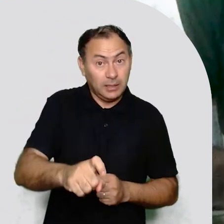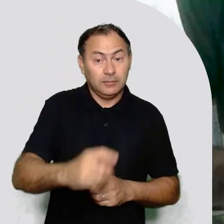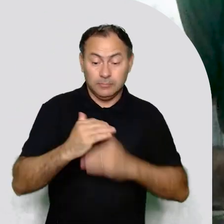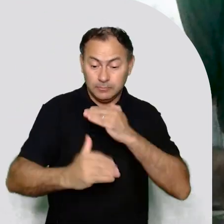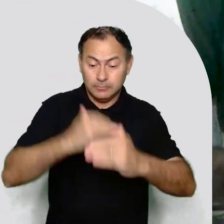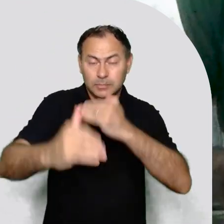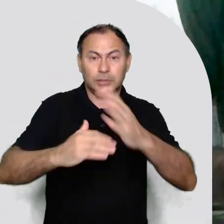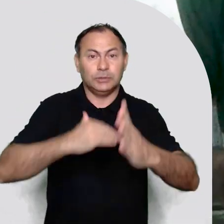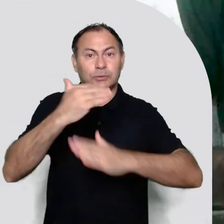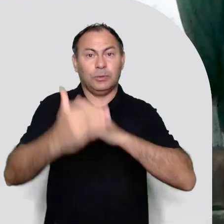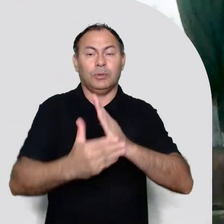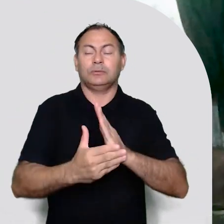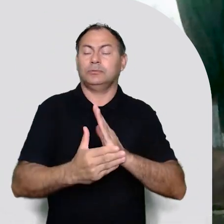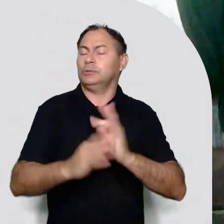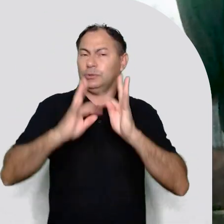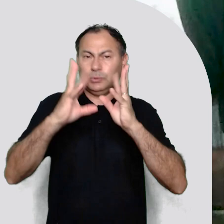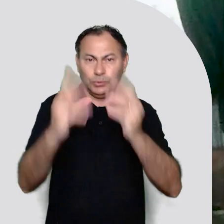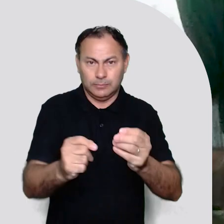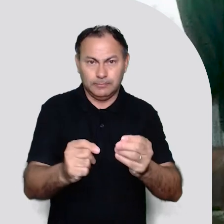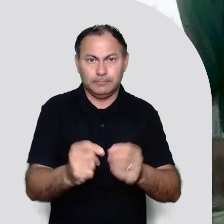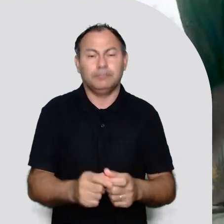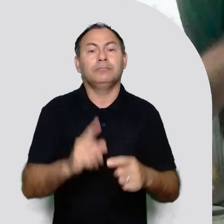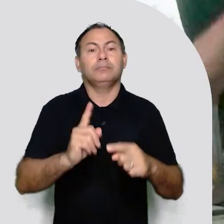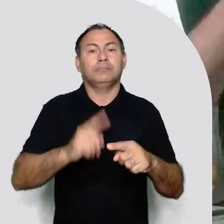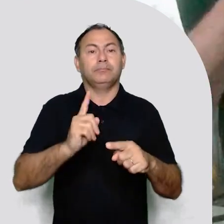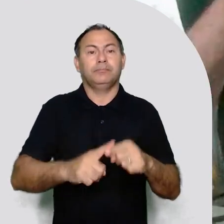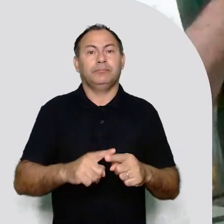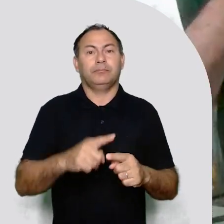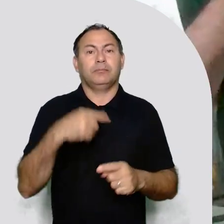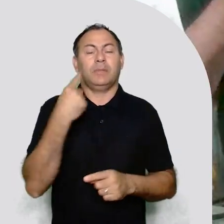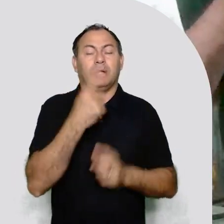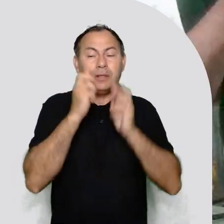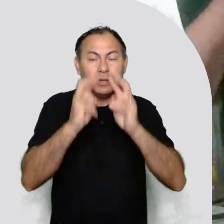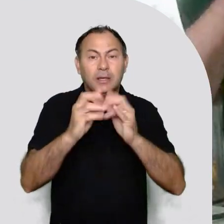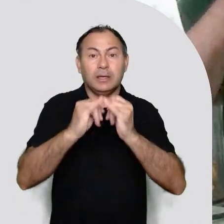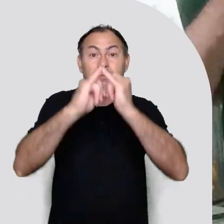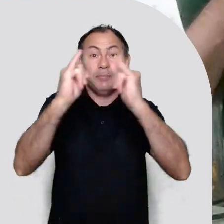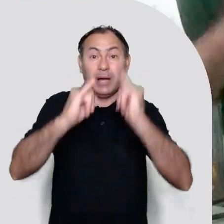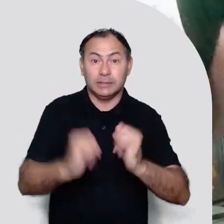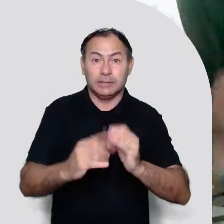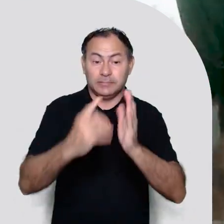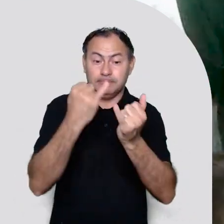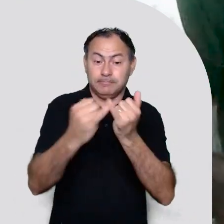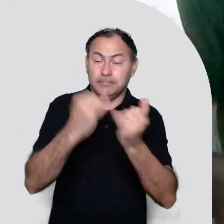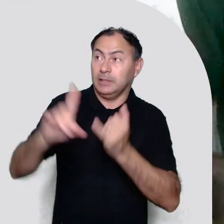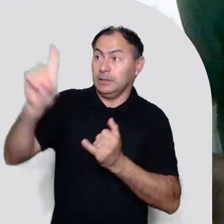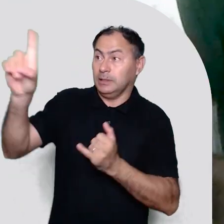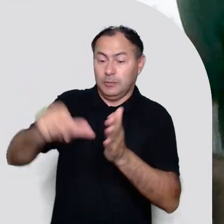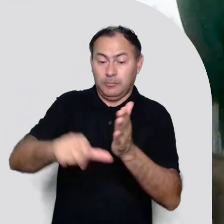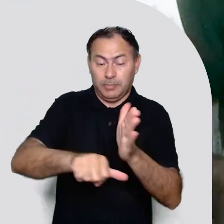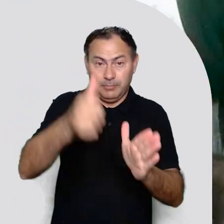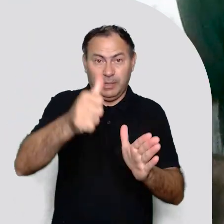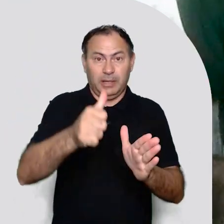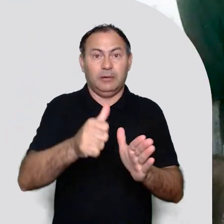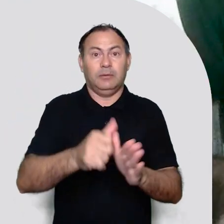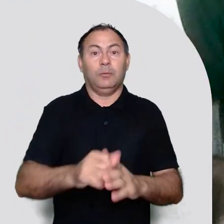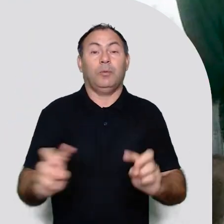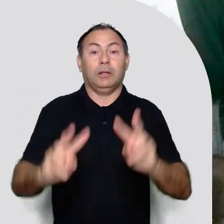e se desenvolva de todas as dimensões, tá? Porque a gente é a imagem e semelhança de Deus. Então, esse é o primeiro